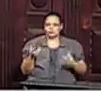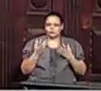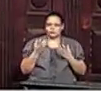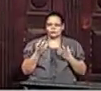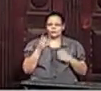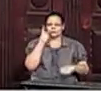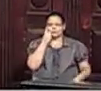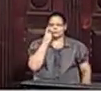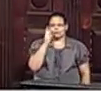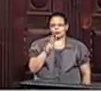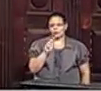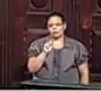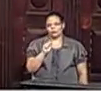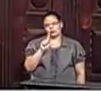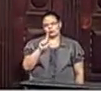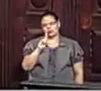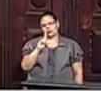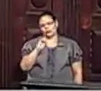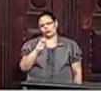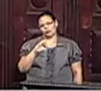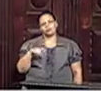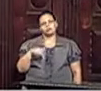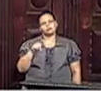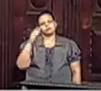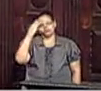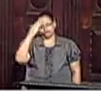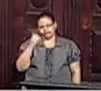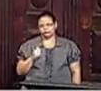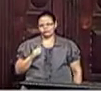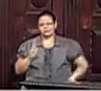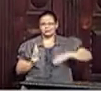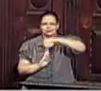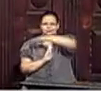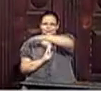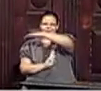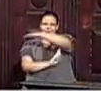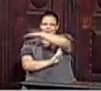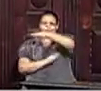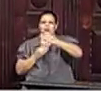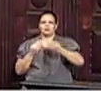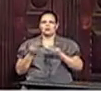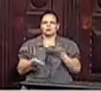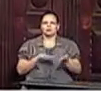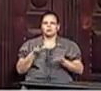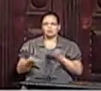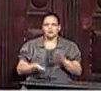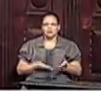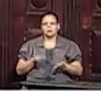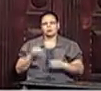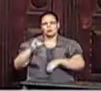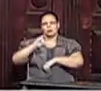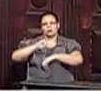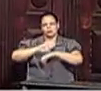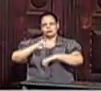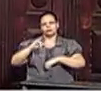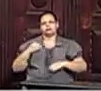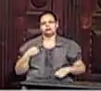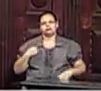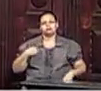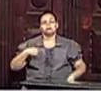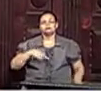e o deputado Valdec Carneiro sabe muito bem, porque utiliza esta ponte, que atende a ligação da capital da Baixada com o